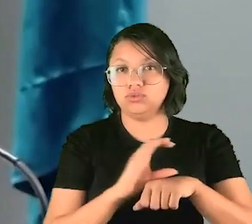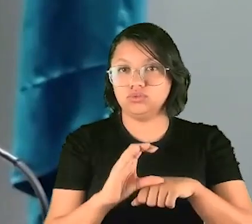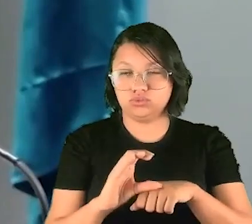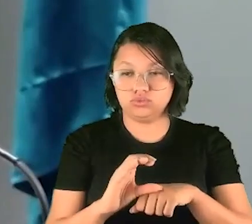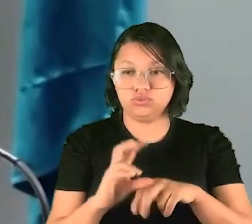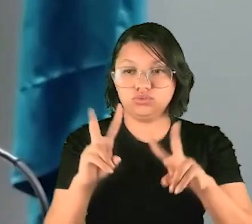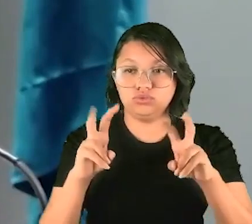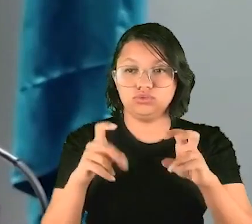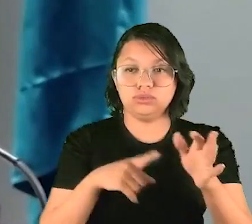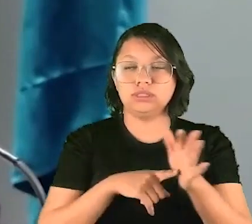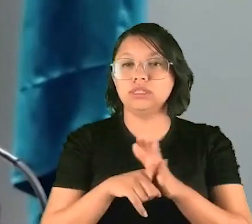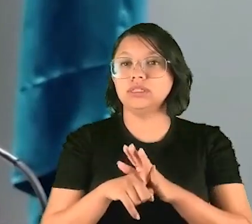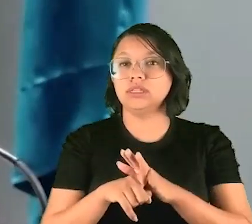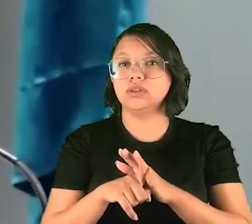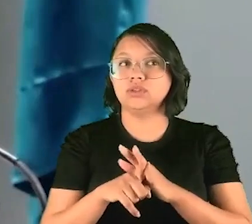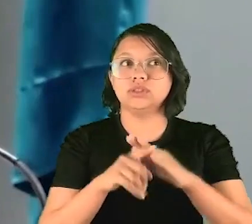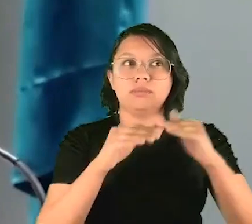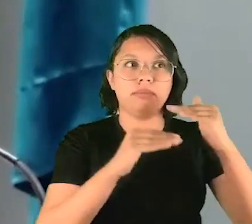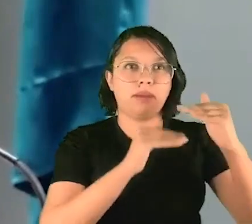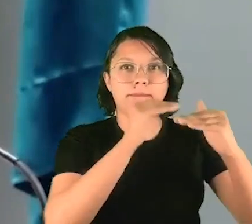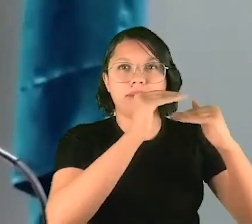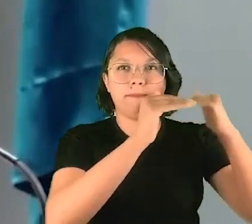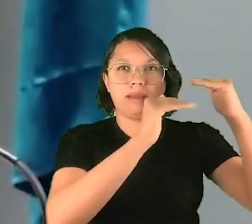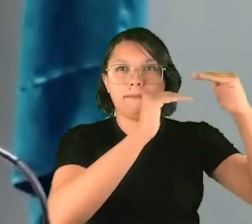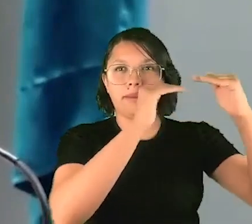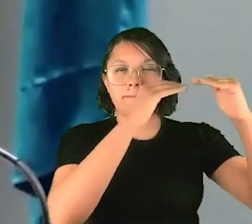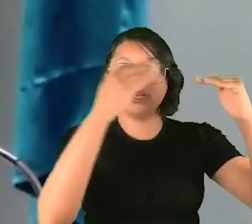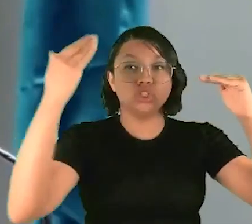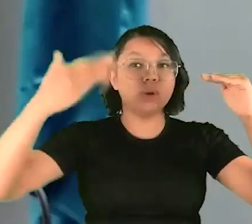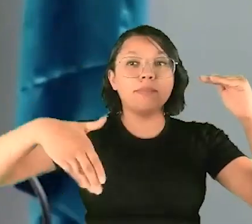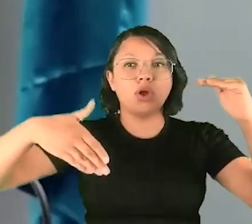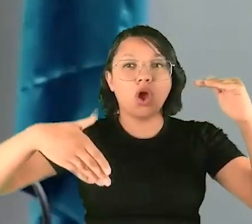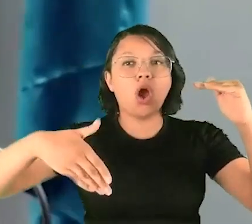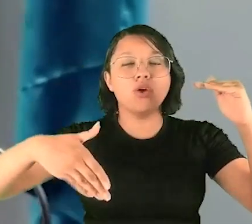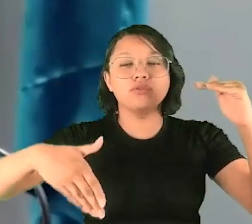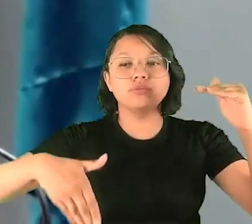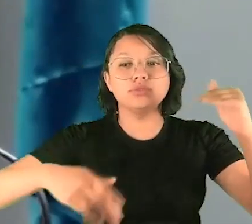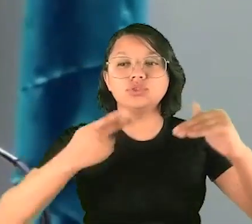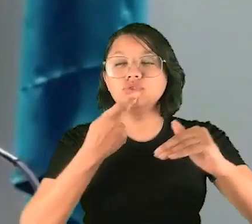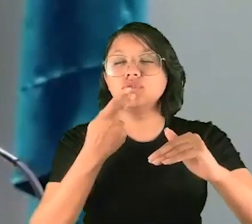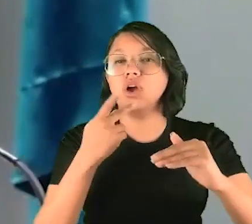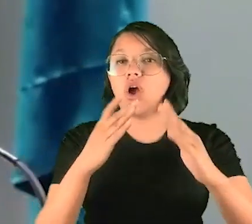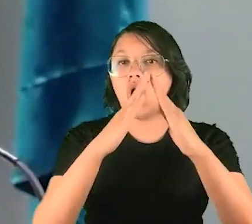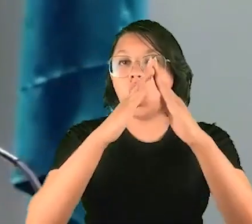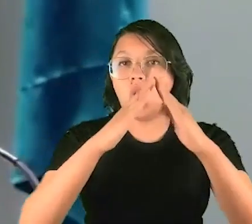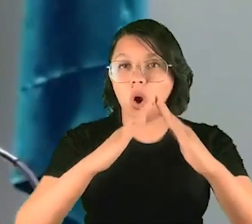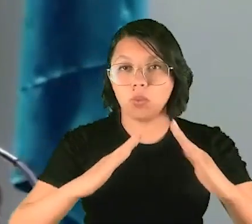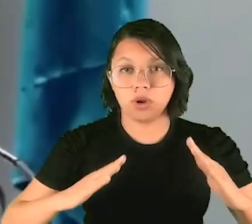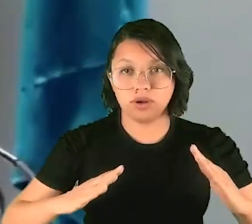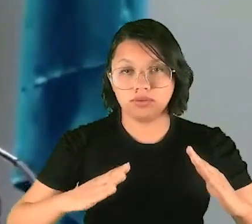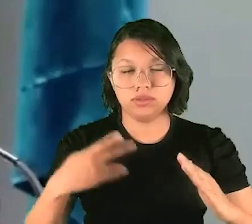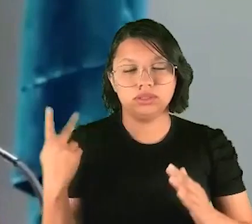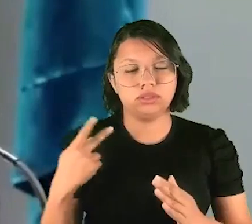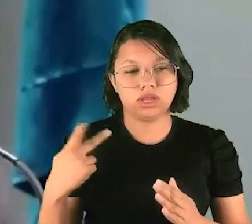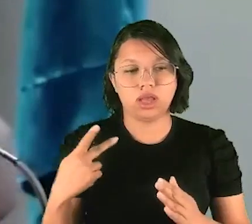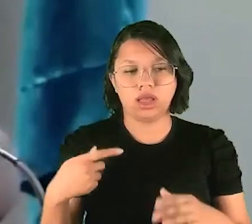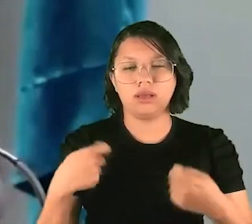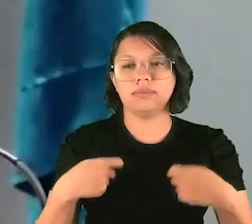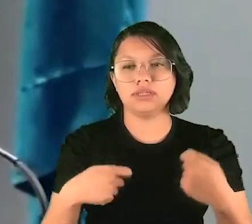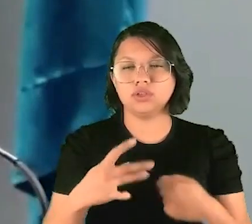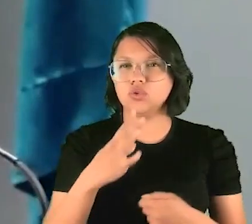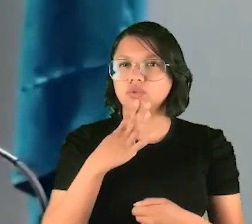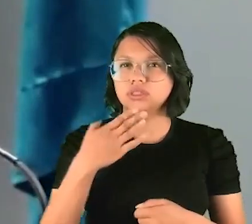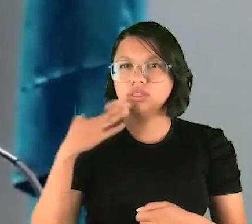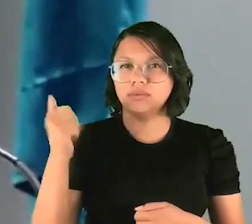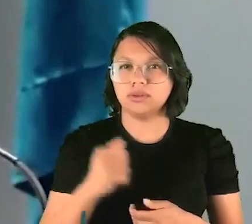uma sugestão até para novos cursos, debates, sobre essa questão dos níveis de evidência que o senhor colocou numa pirâmide,